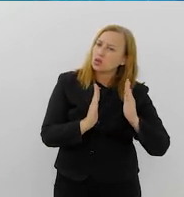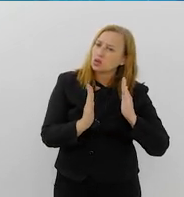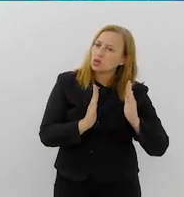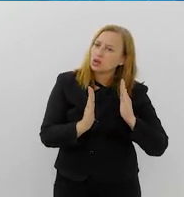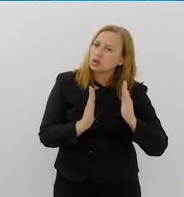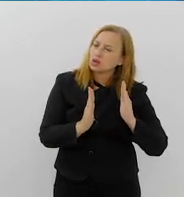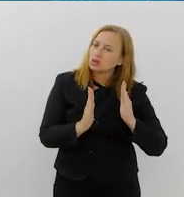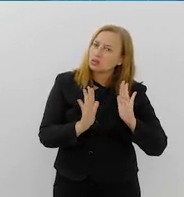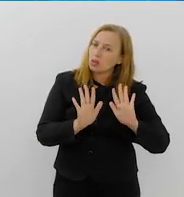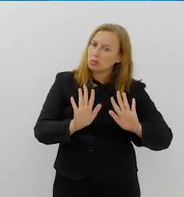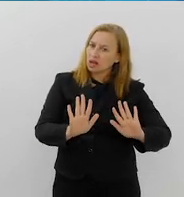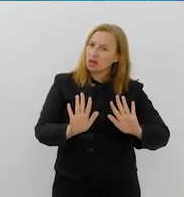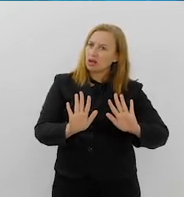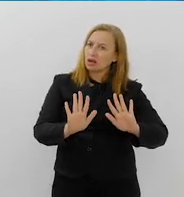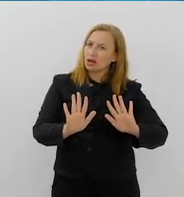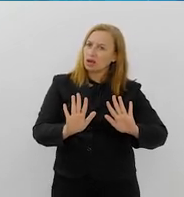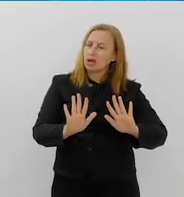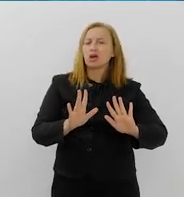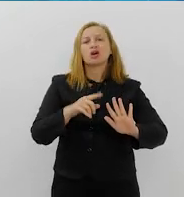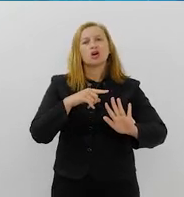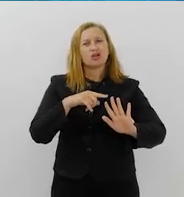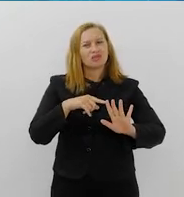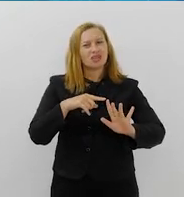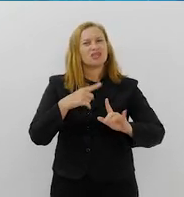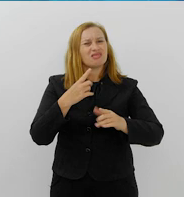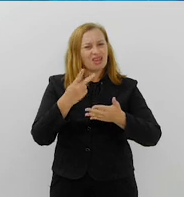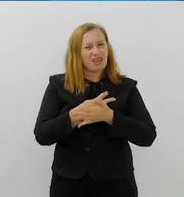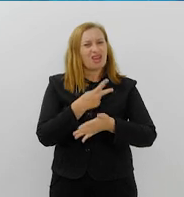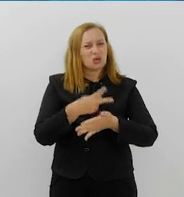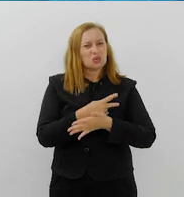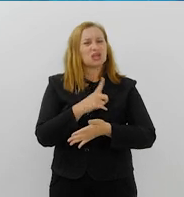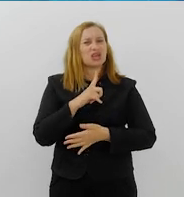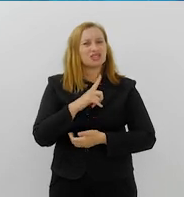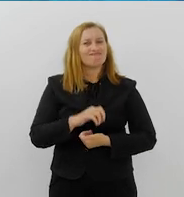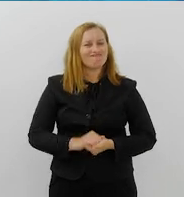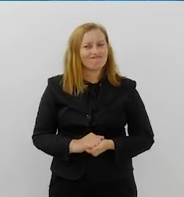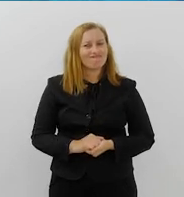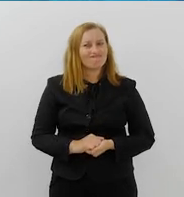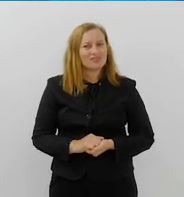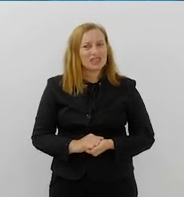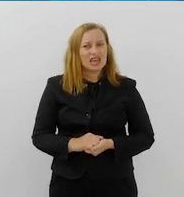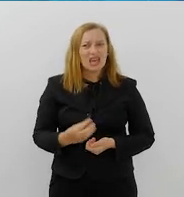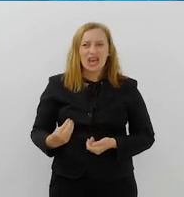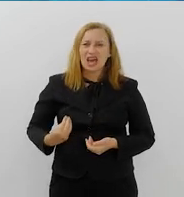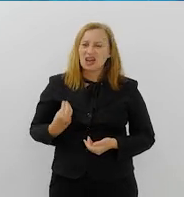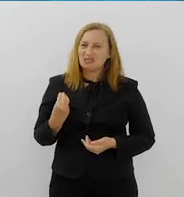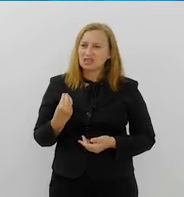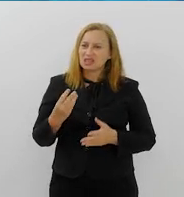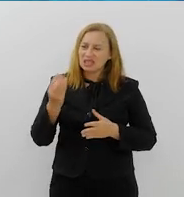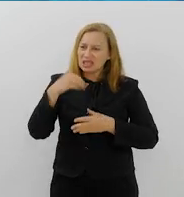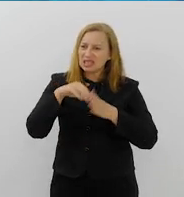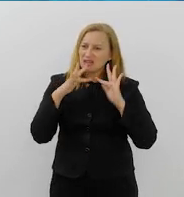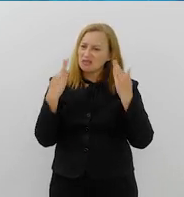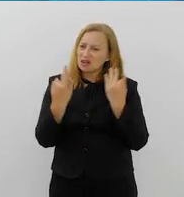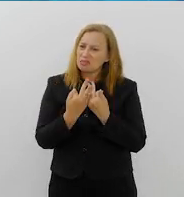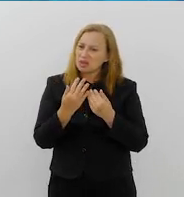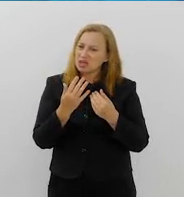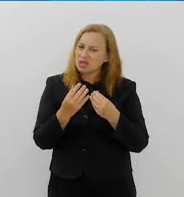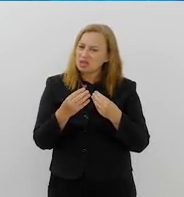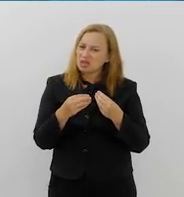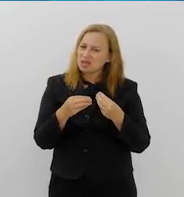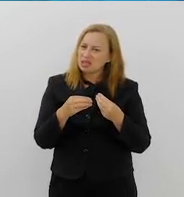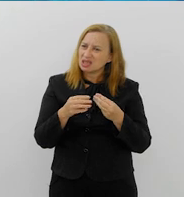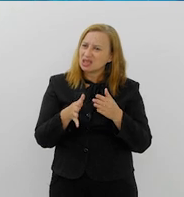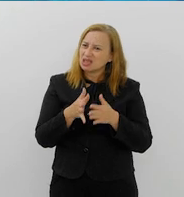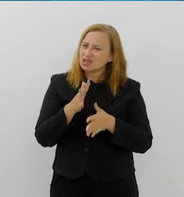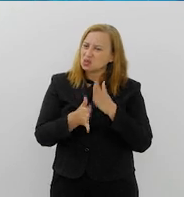fase de opa, tem alguma coisa errada, né? A vida familiar está despencando, eu estou